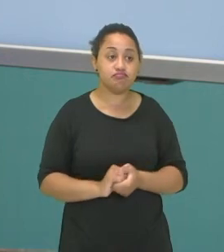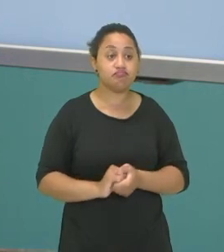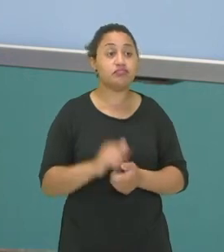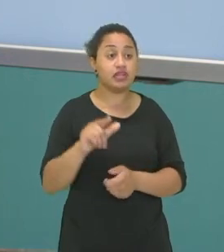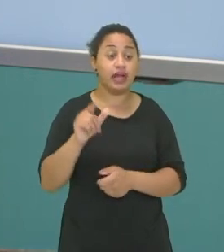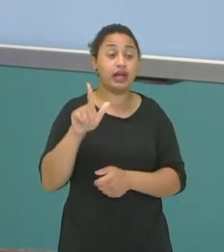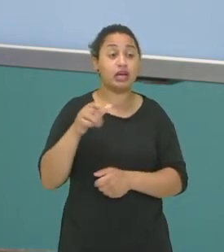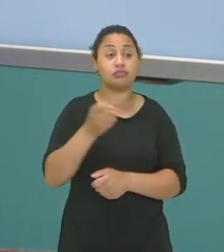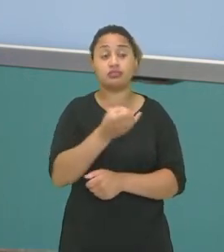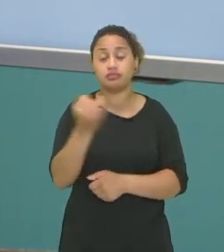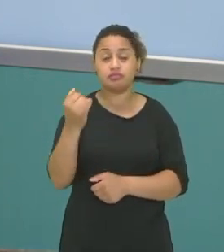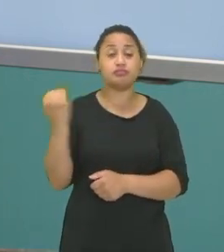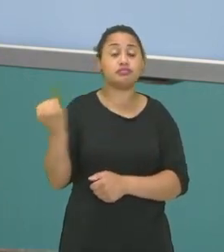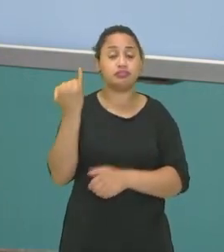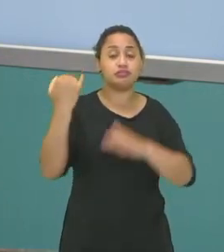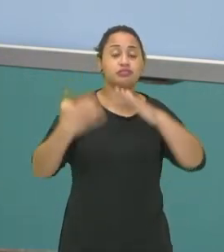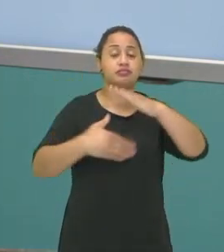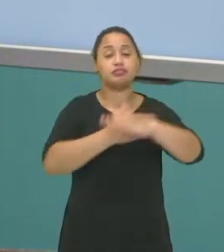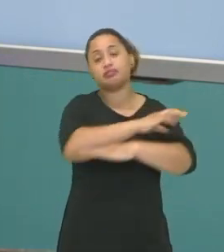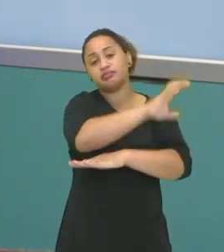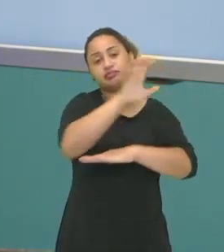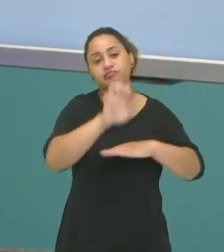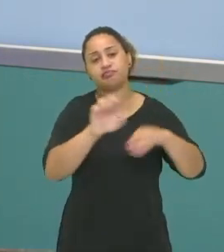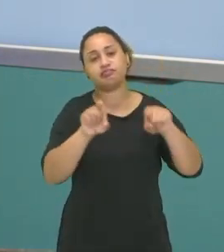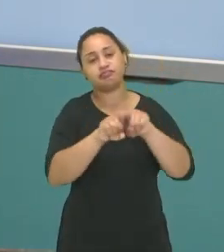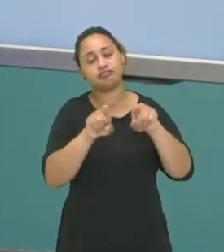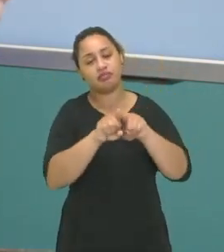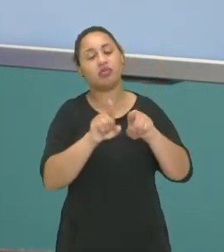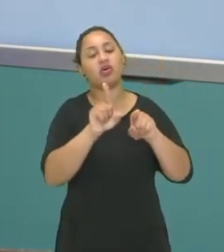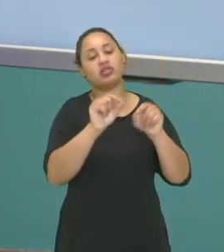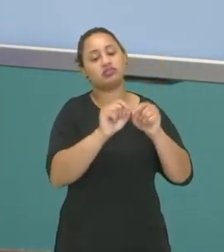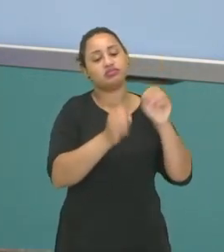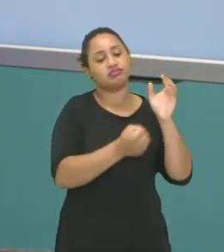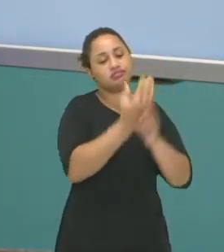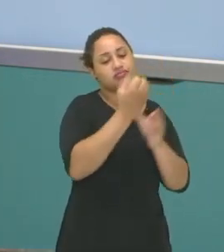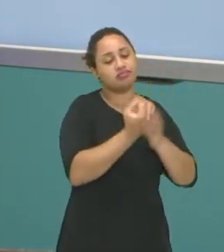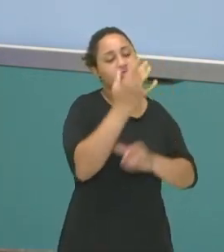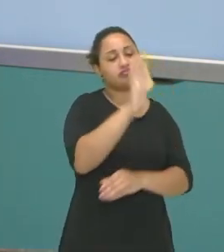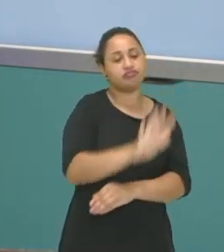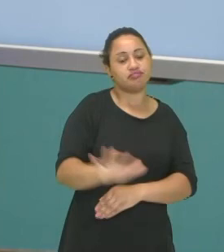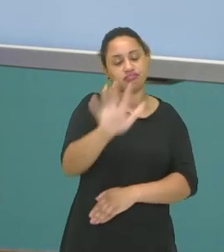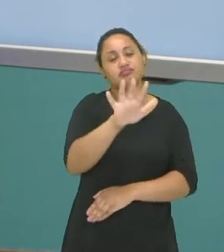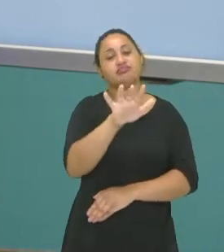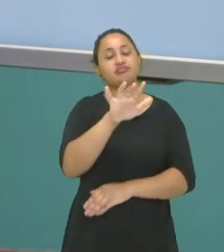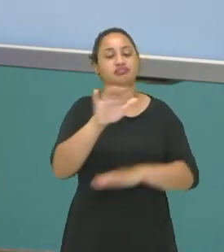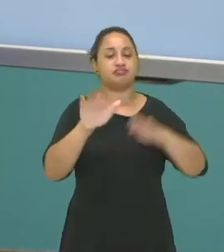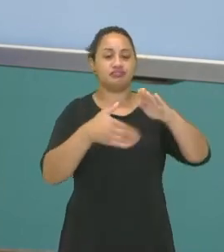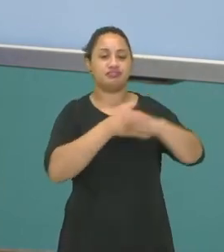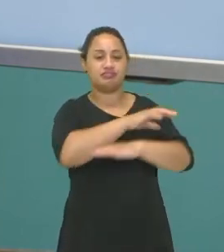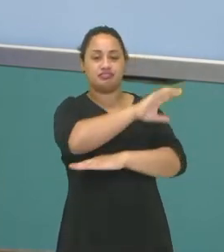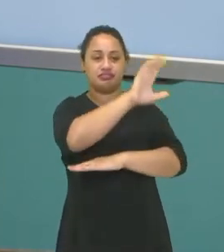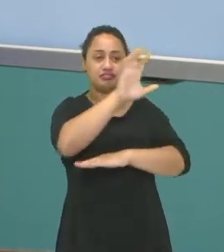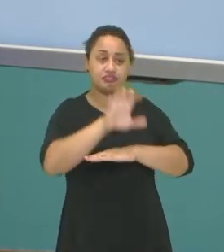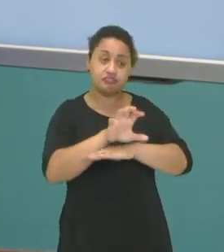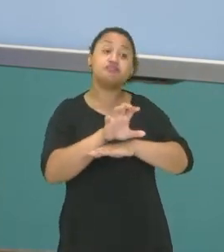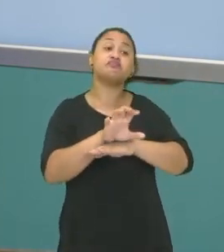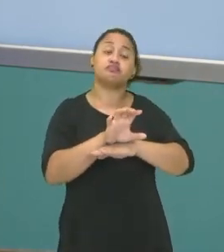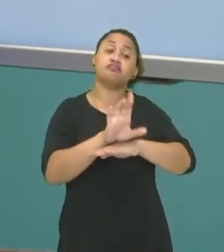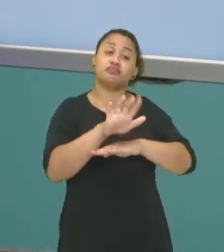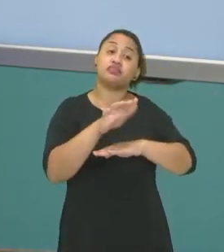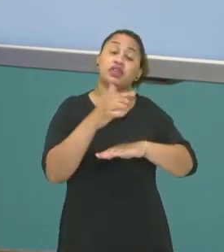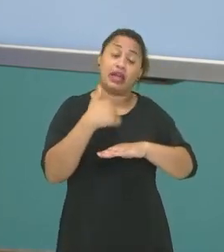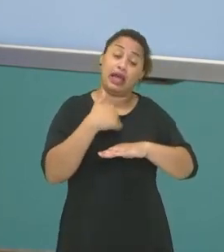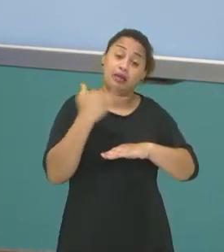parcela importante nos ecossistemas também, quando a gente vai ter aquela produtividade geral naquele ecossistema, tá? Isso aí muitas vezes não é